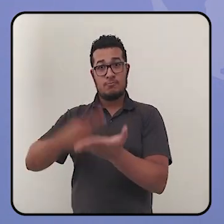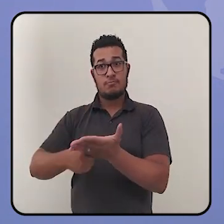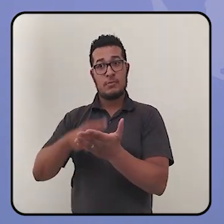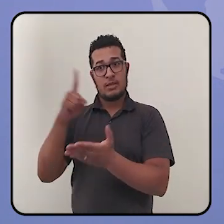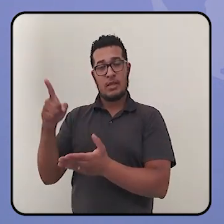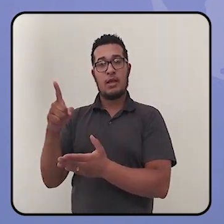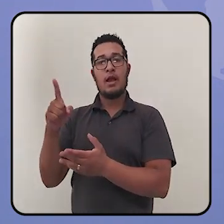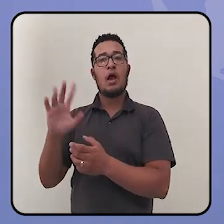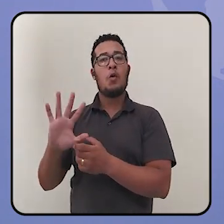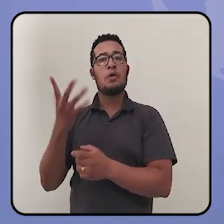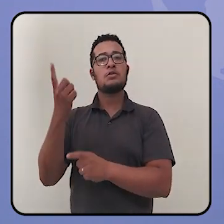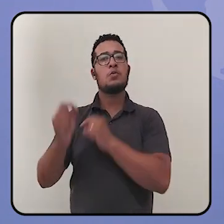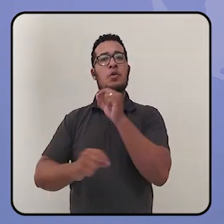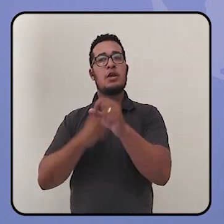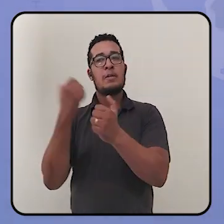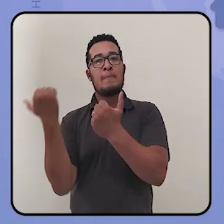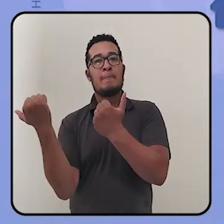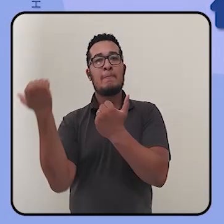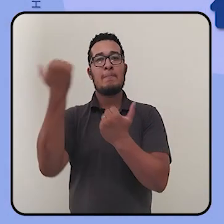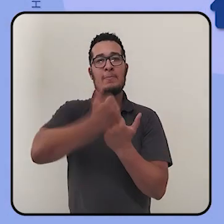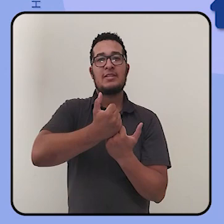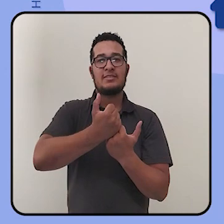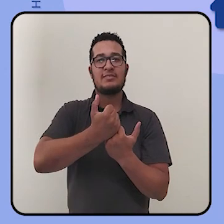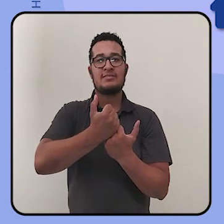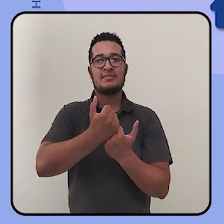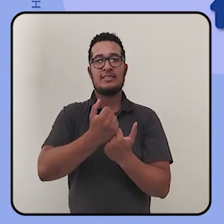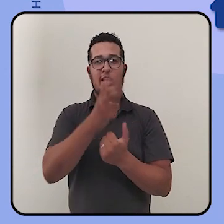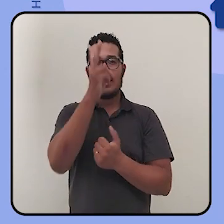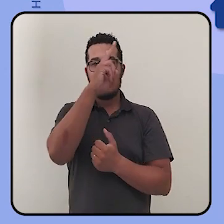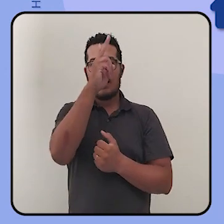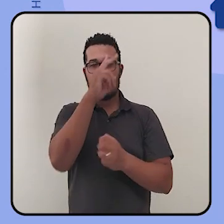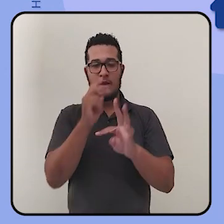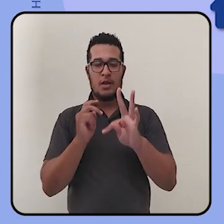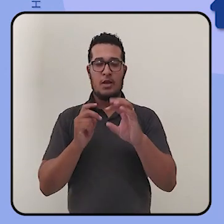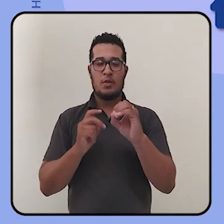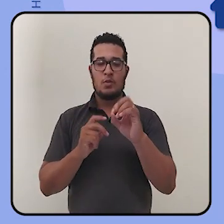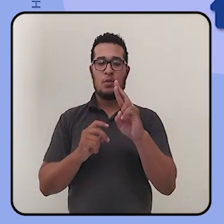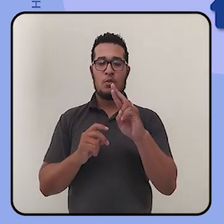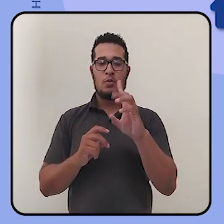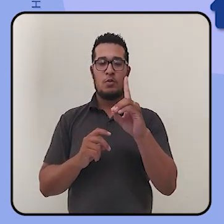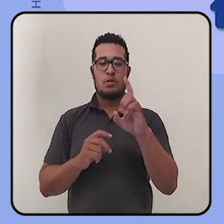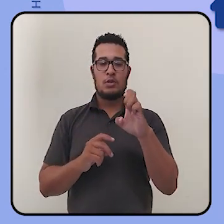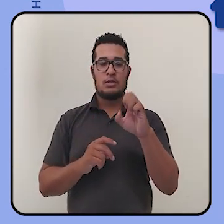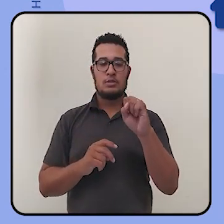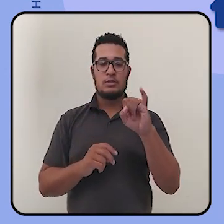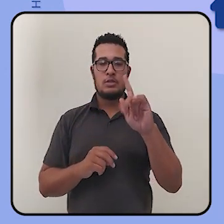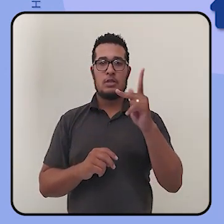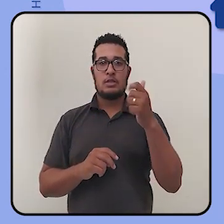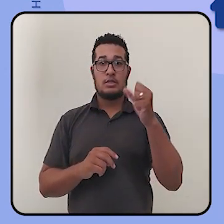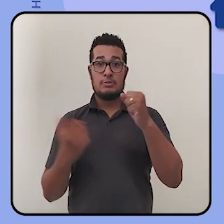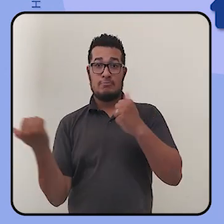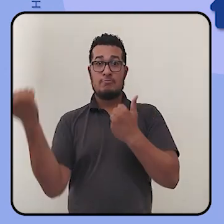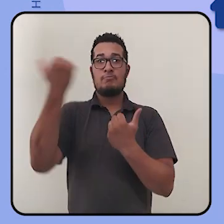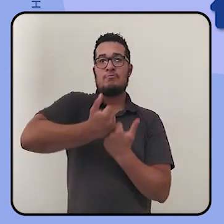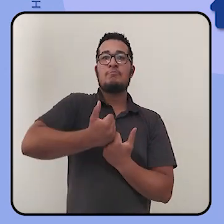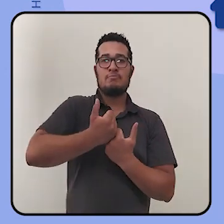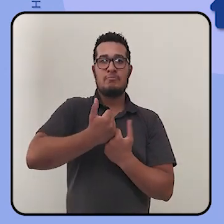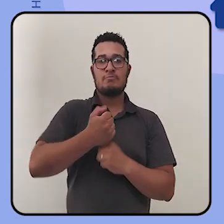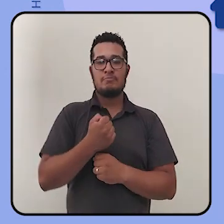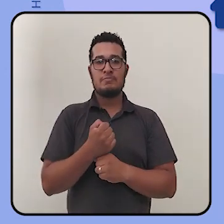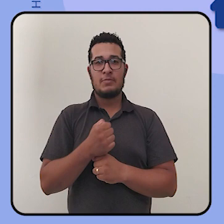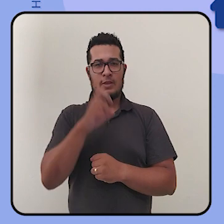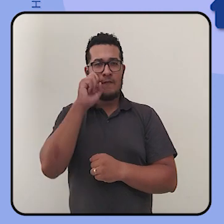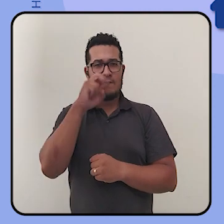um profissional para que vá na linha de frente descobrir, desvendar os mistérios